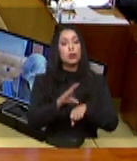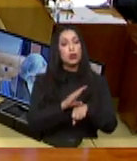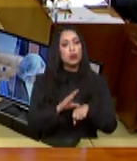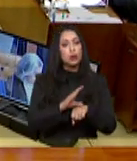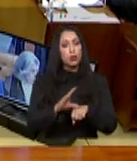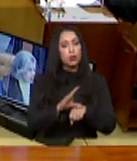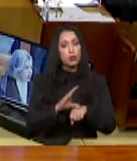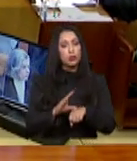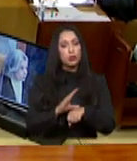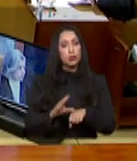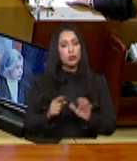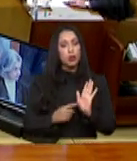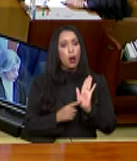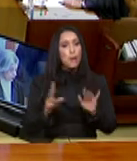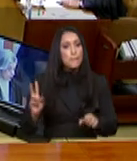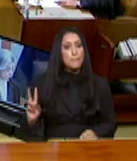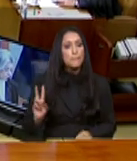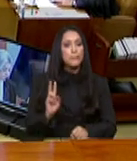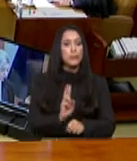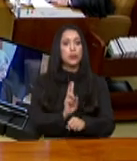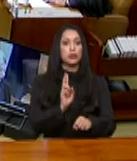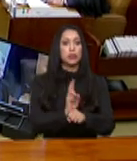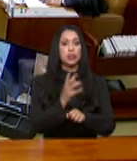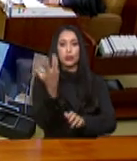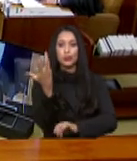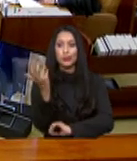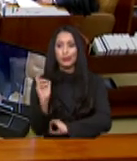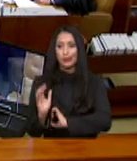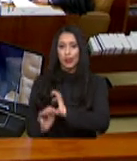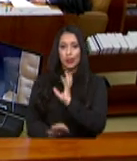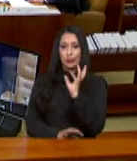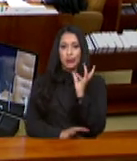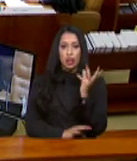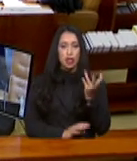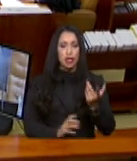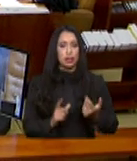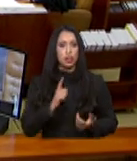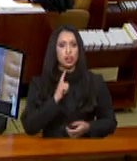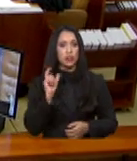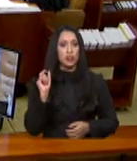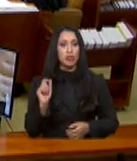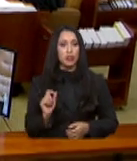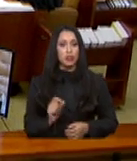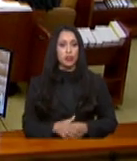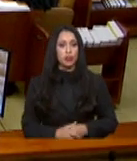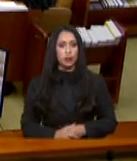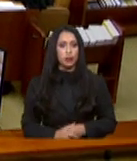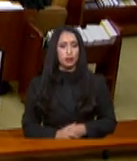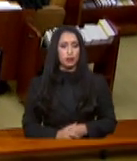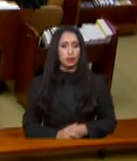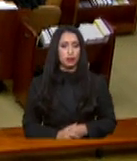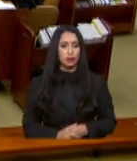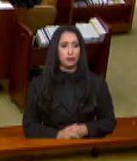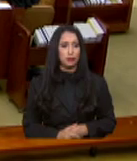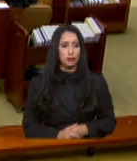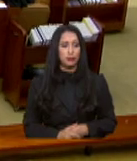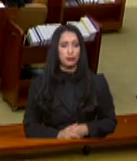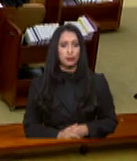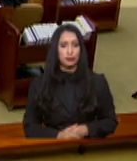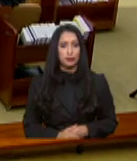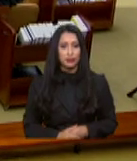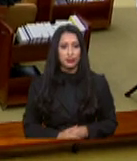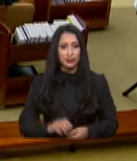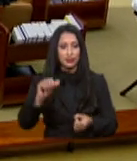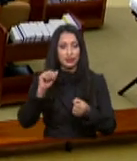Constituição impõe expressamente a proteção, que é a do meio ambiente. Basicamente, nessas duas primeiras ações, o que se